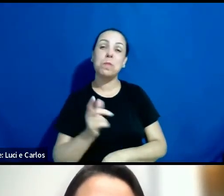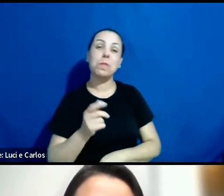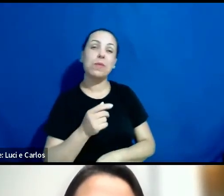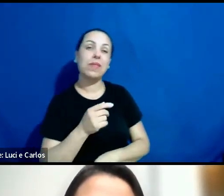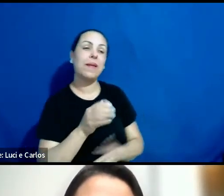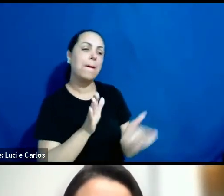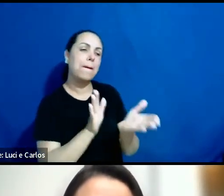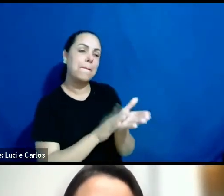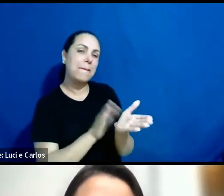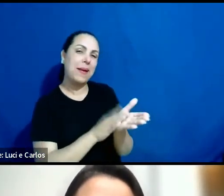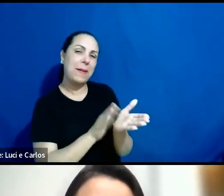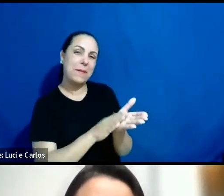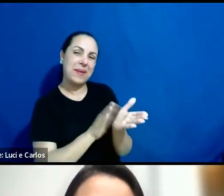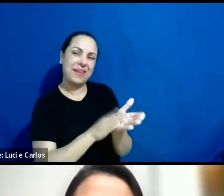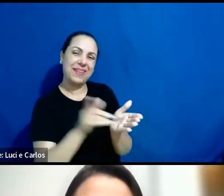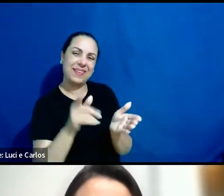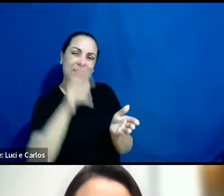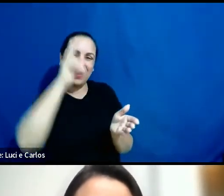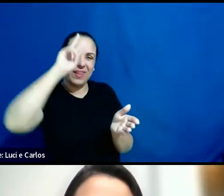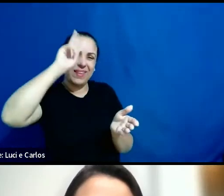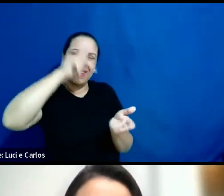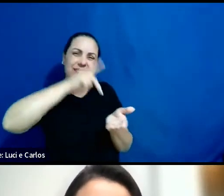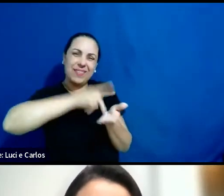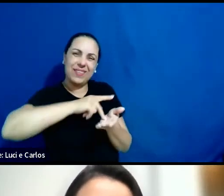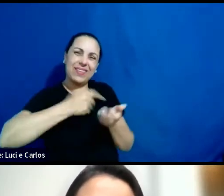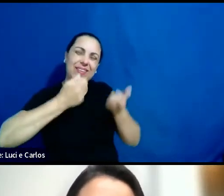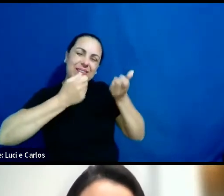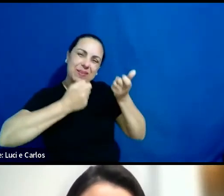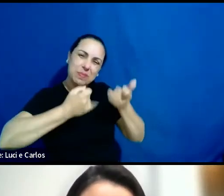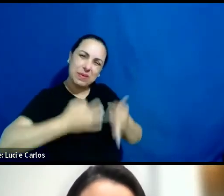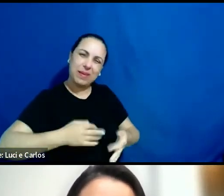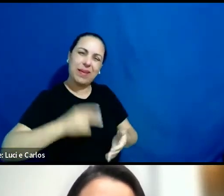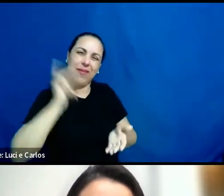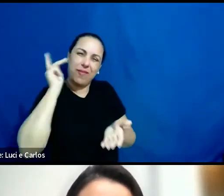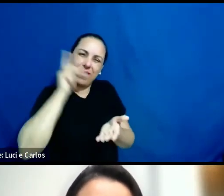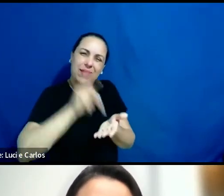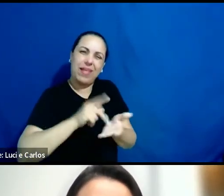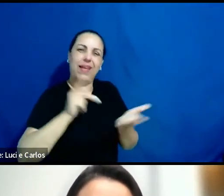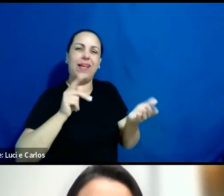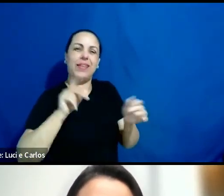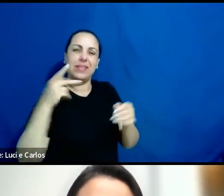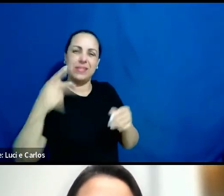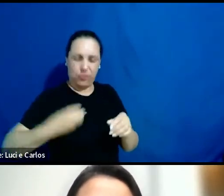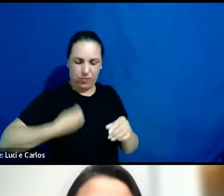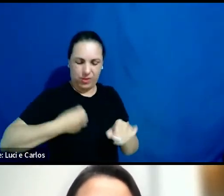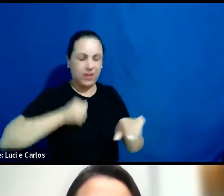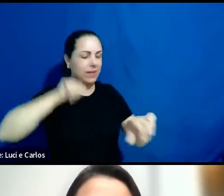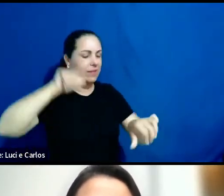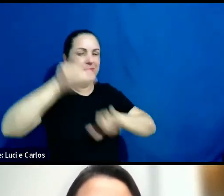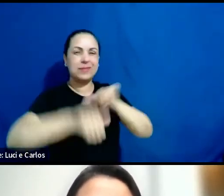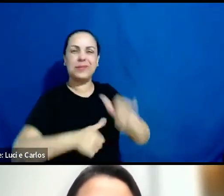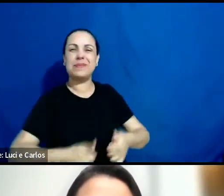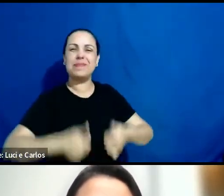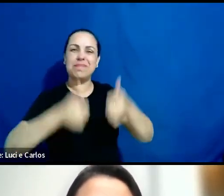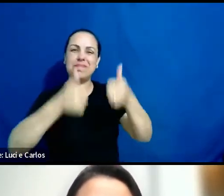parabéns, Neiva, pelo seu depoimento de vida, né? De transformação.